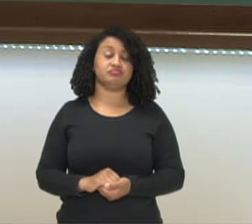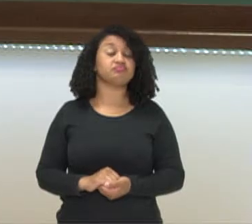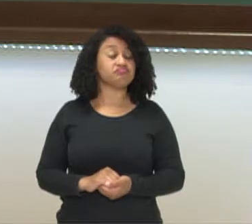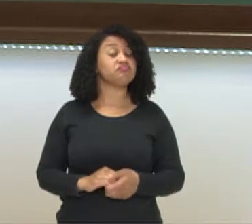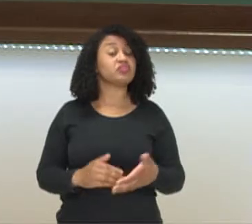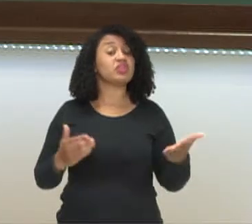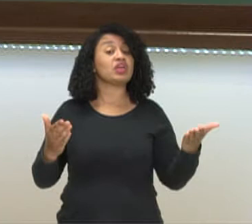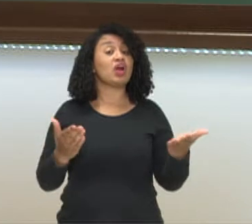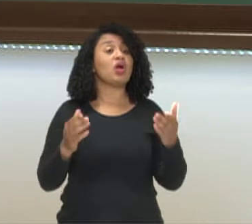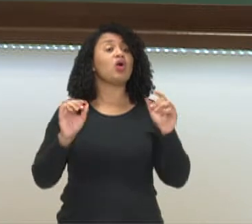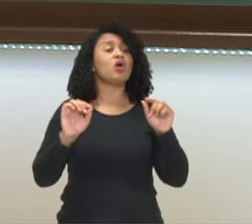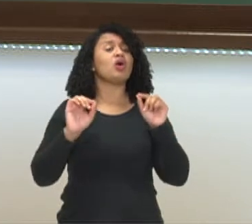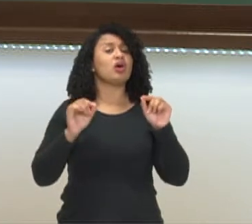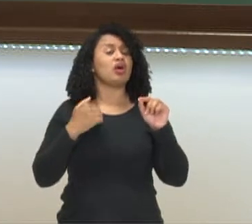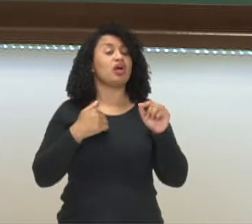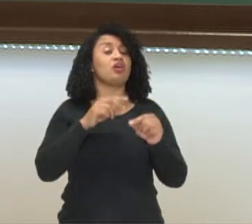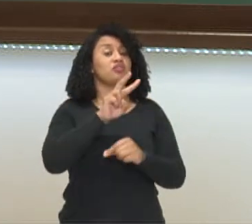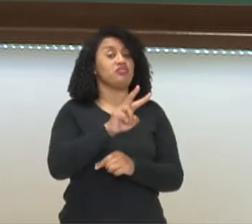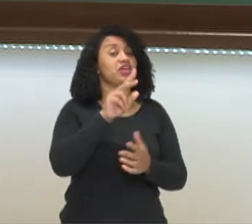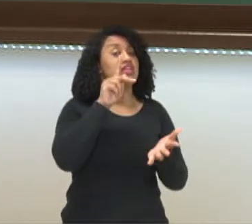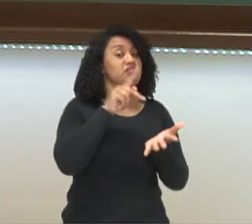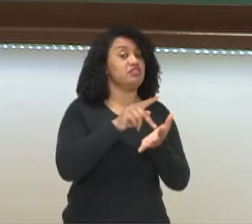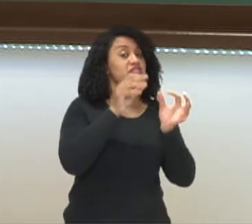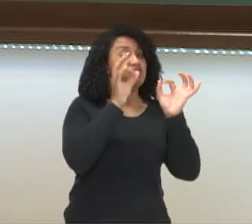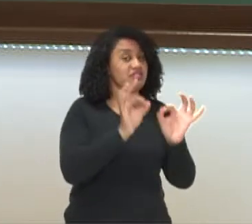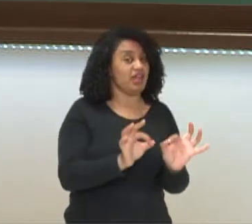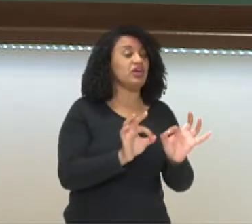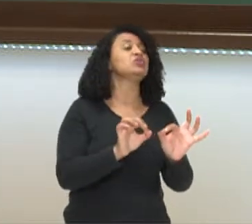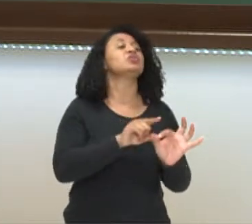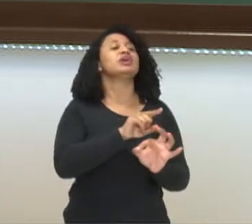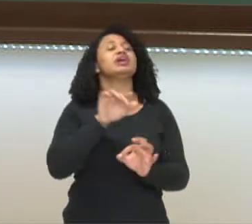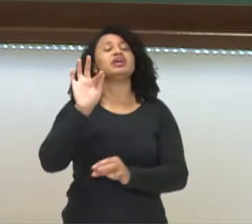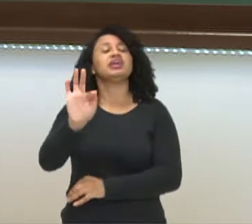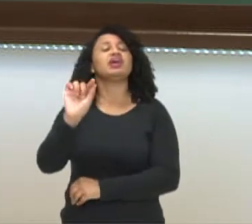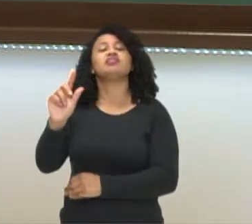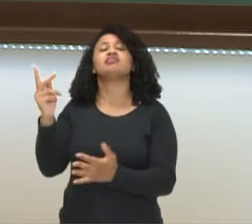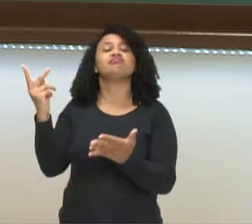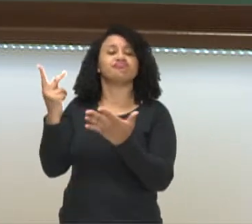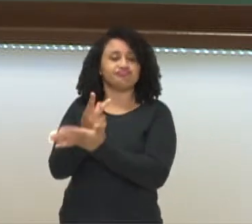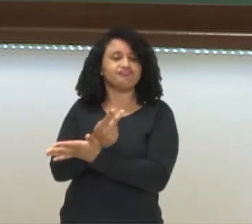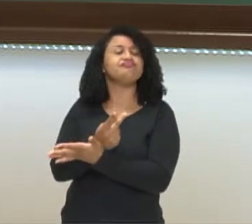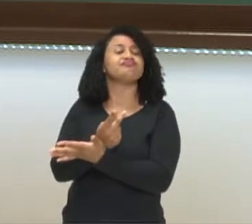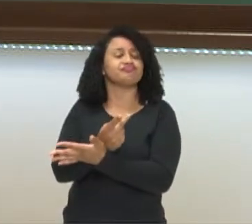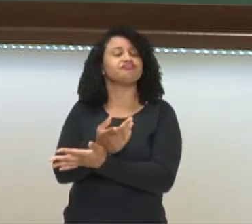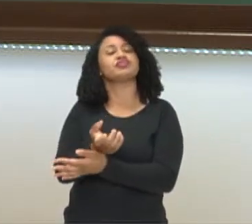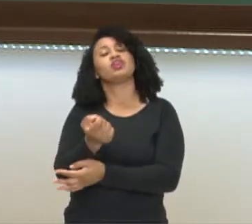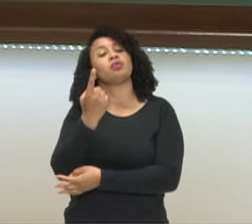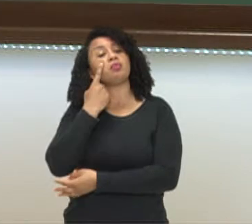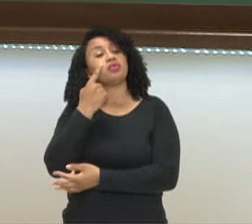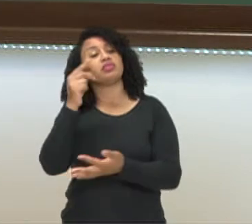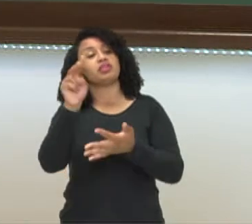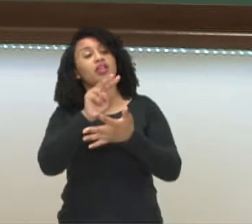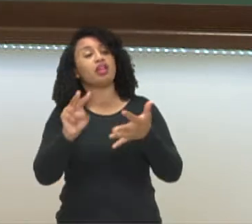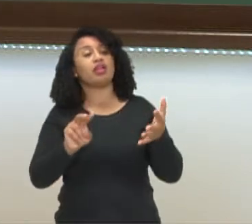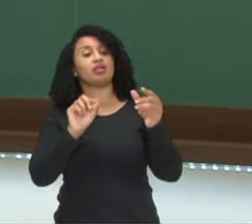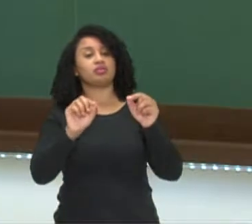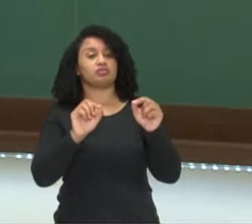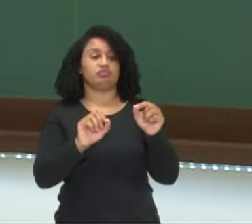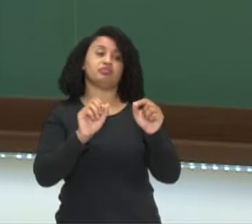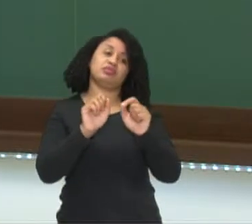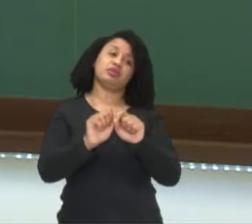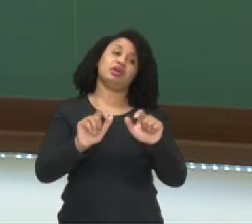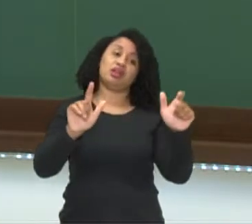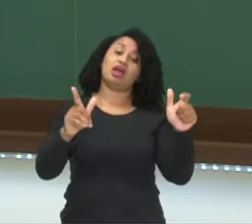Ok, era para marcar V para verdadeiro ou F para falso. Então vamos ler as opções aqui, né?